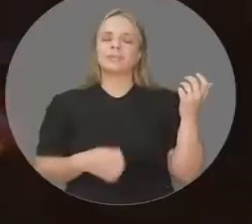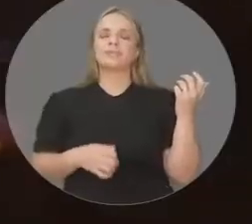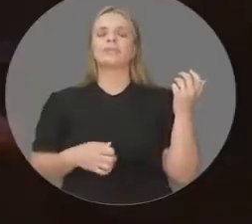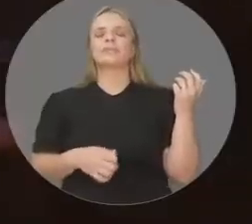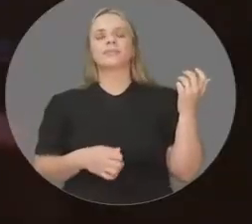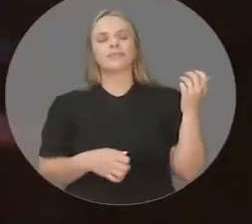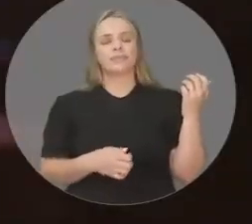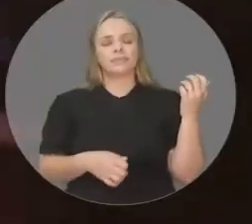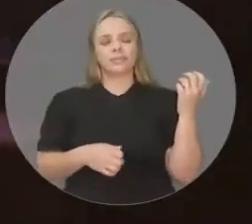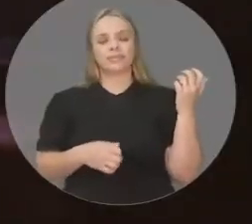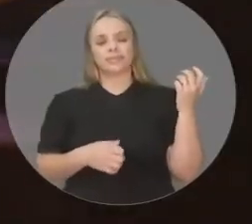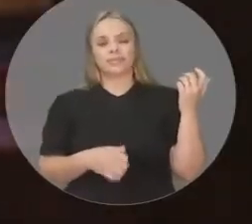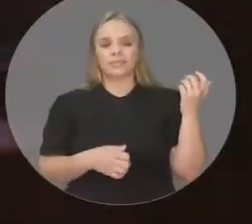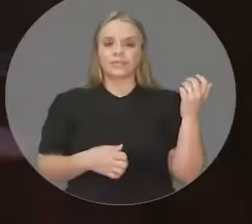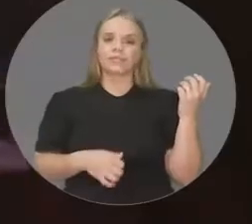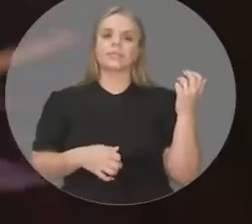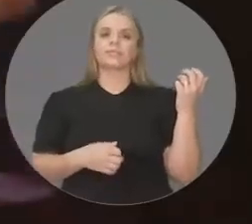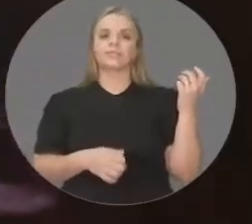Eu vim de lá pra cá.